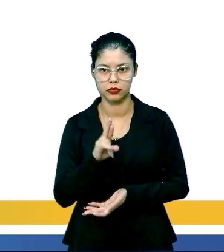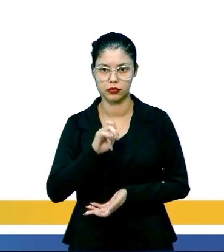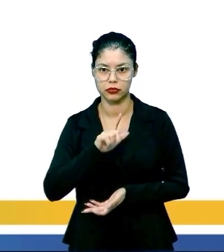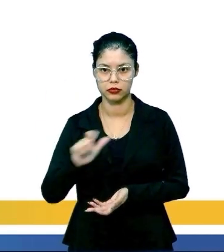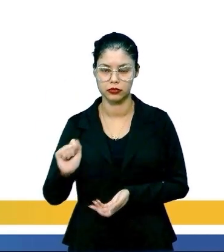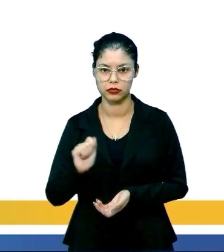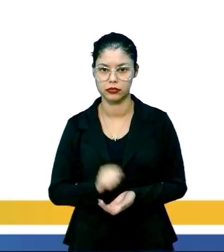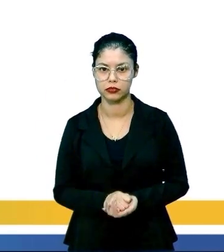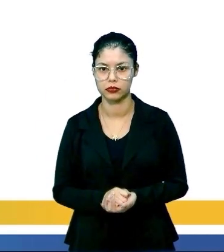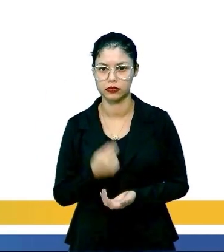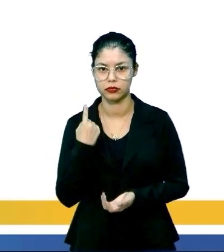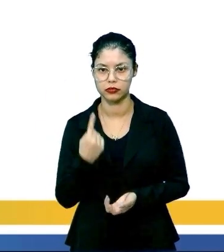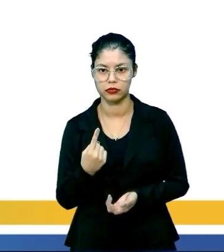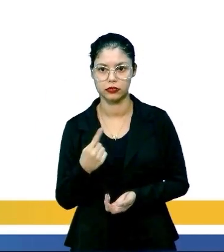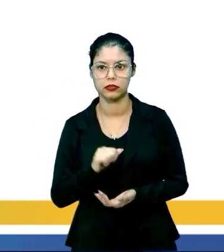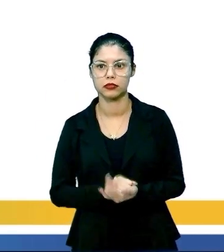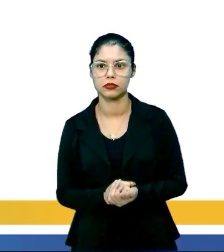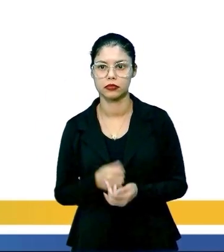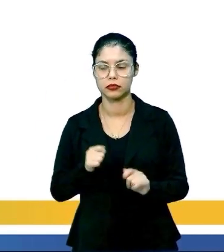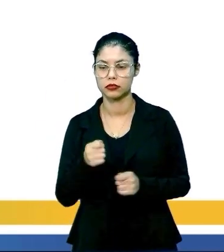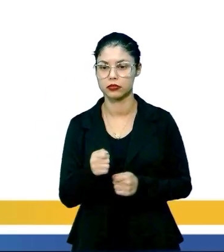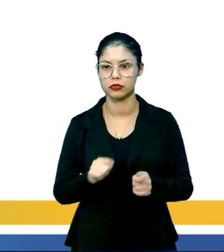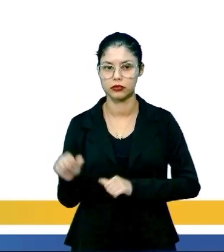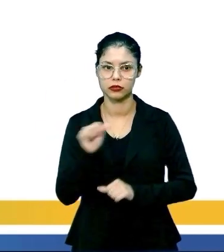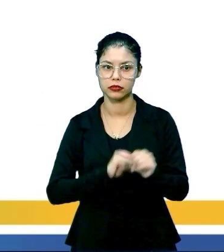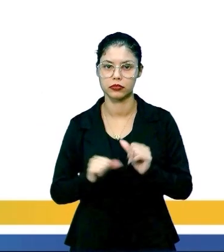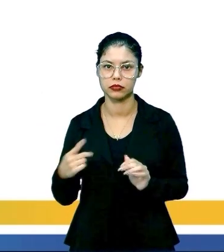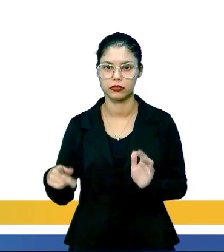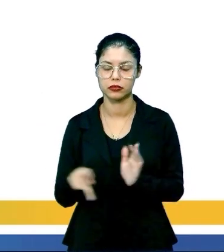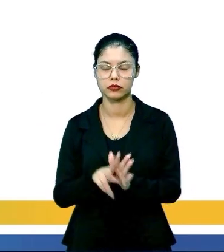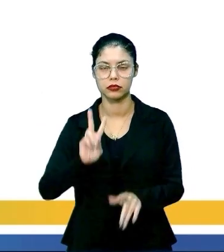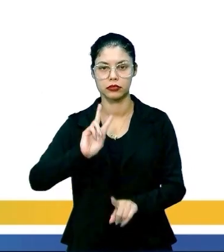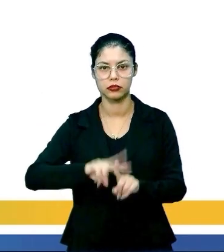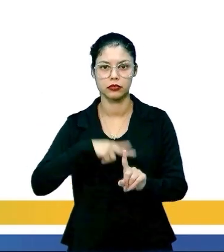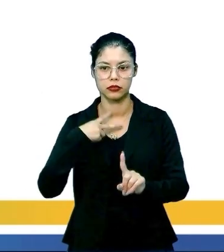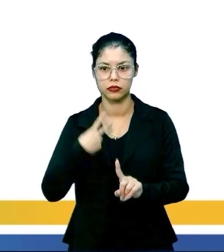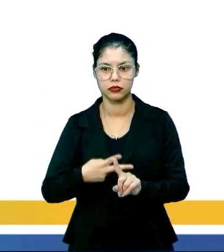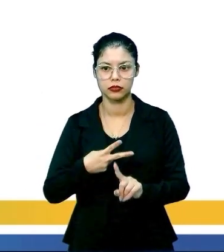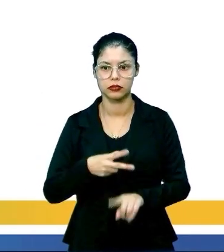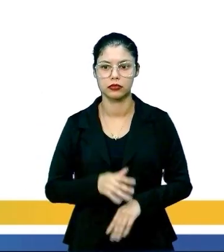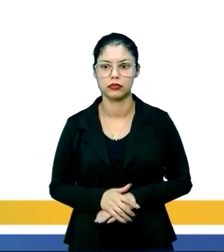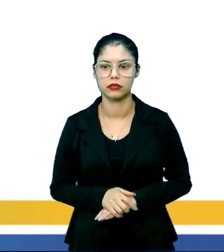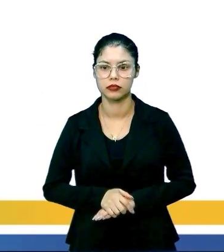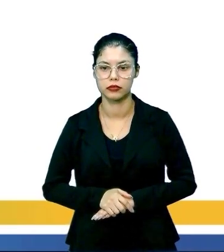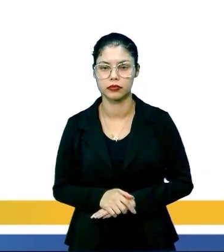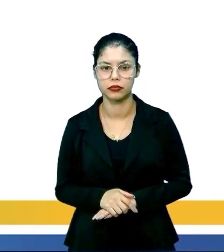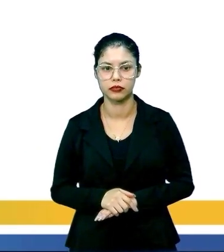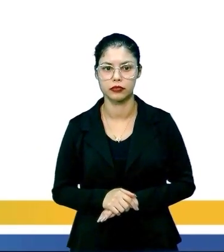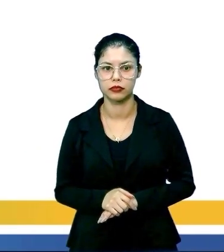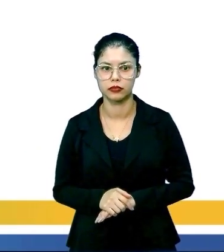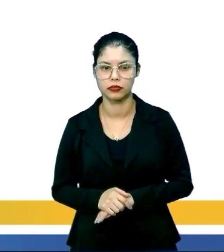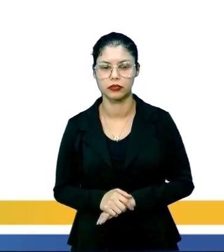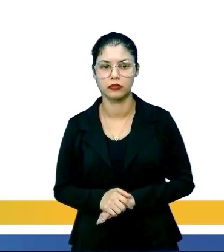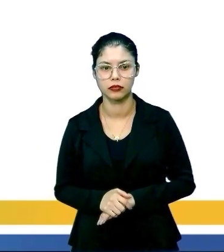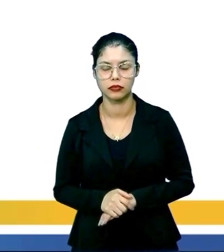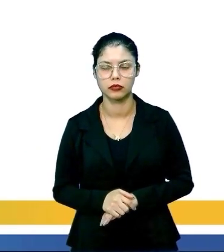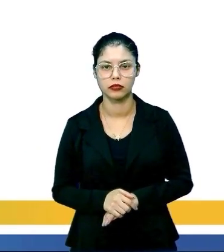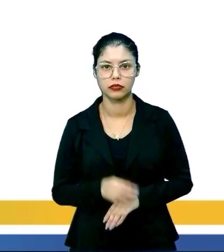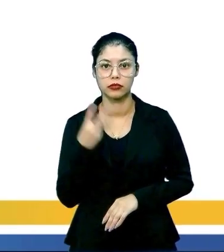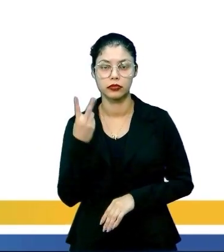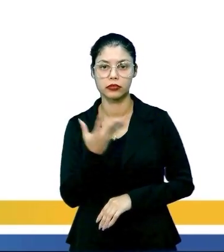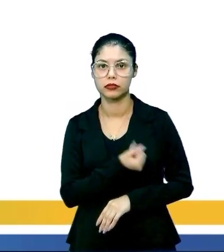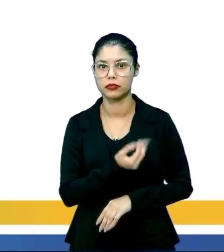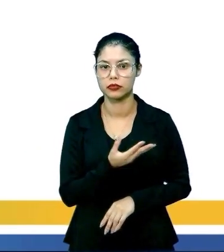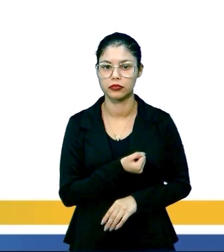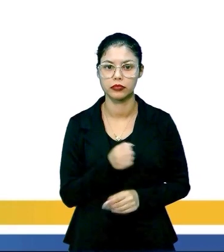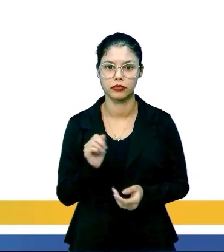pega um número real do domínio e o transforma em seu dobro.